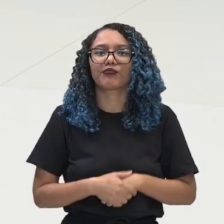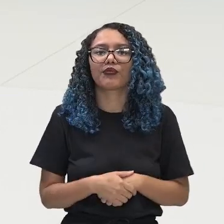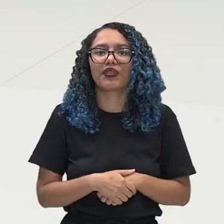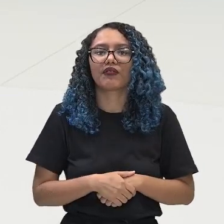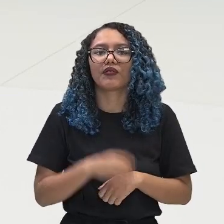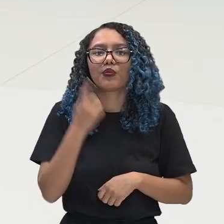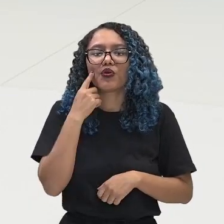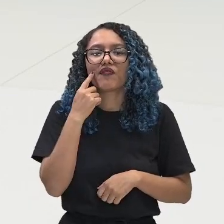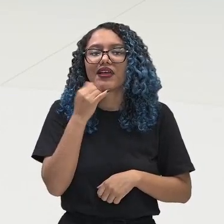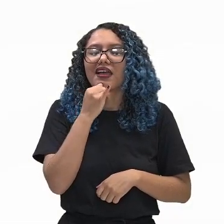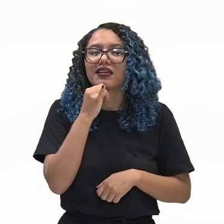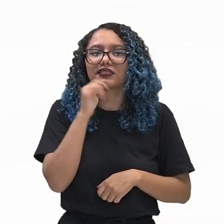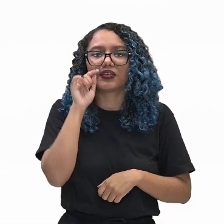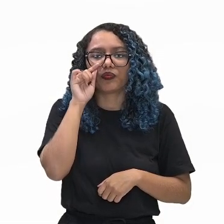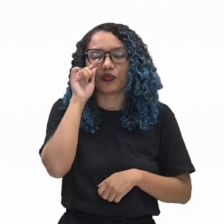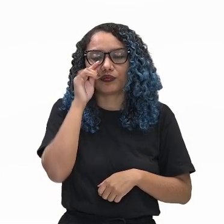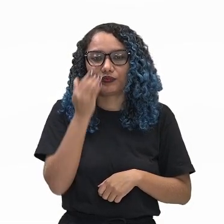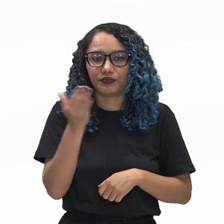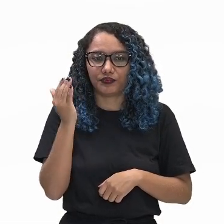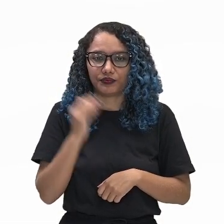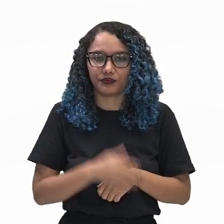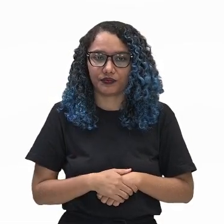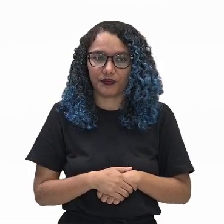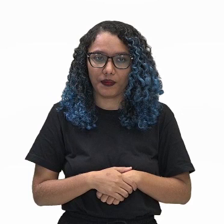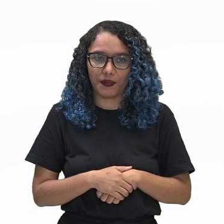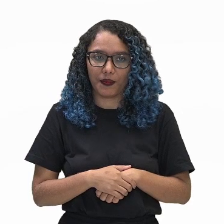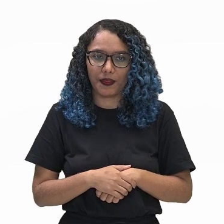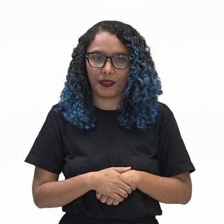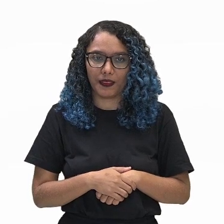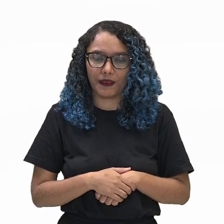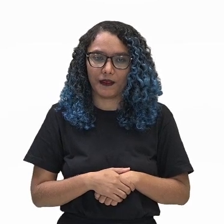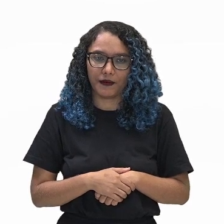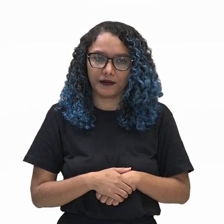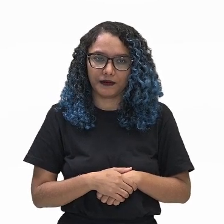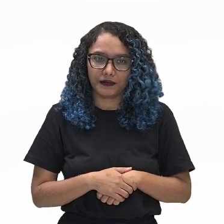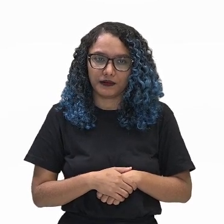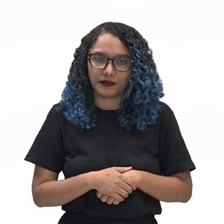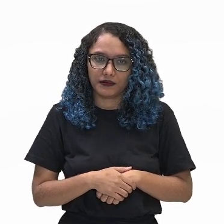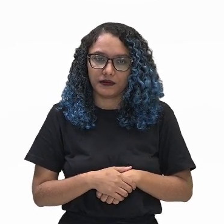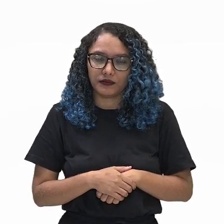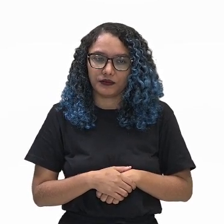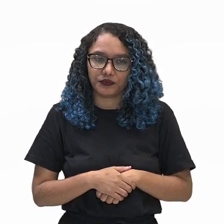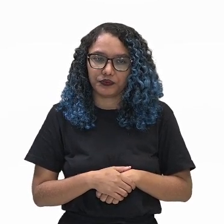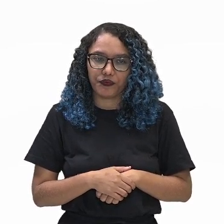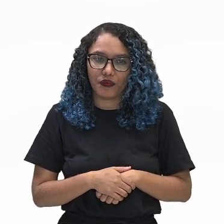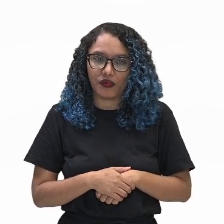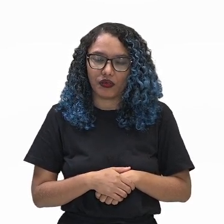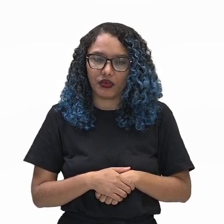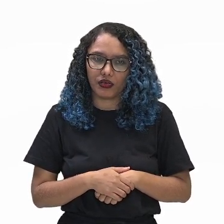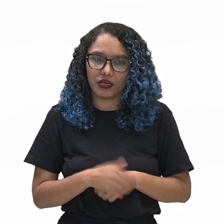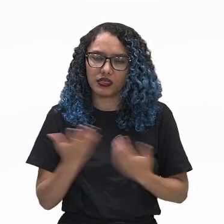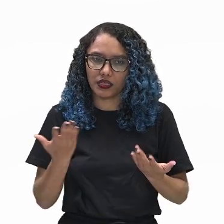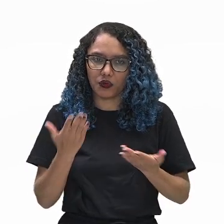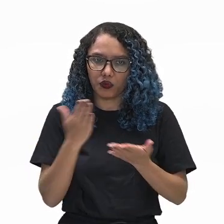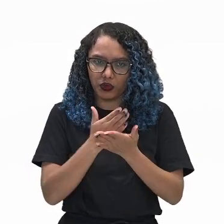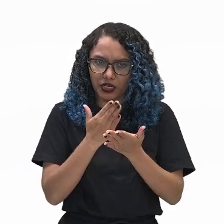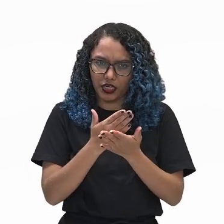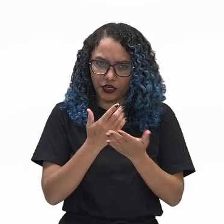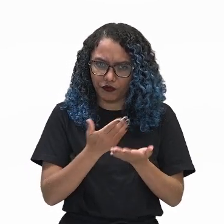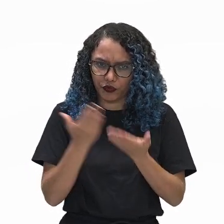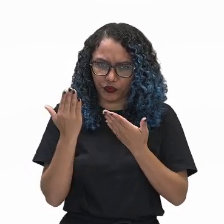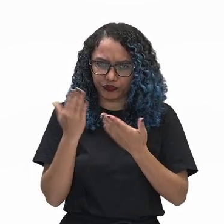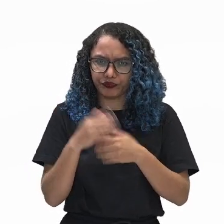comigo um exemplo de redação do Enem. Vejam aí. Redação, né, estilo Enem. No livro Ensaio